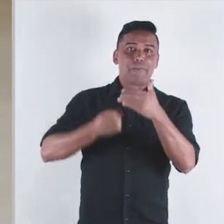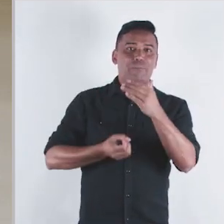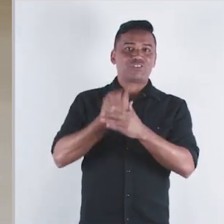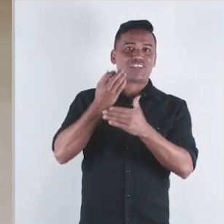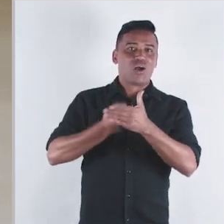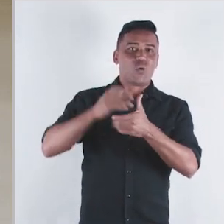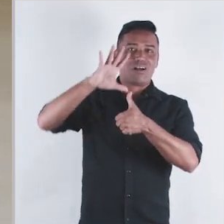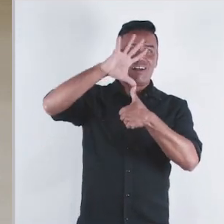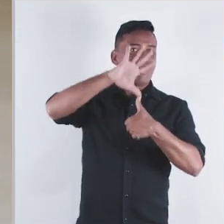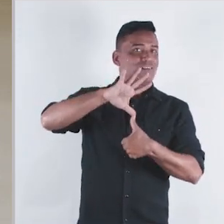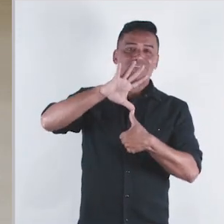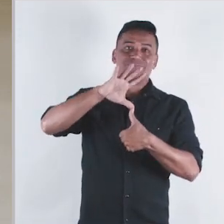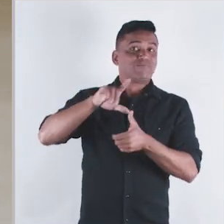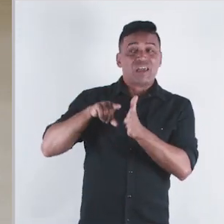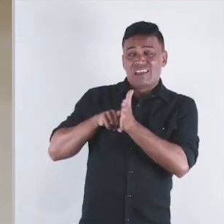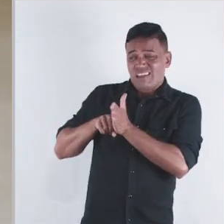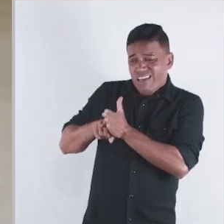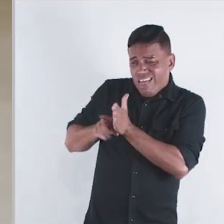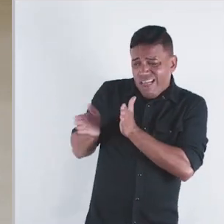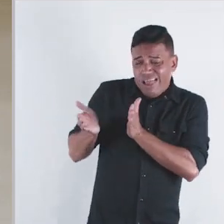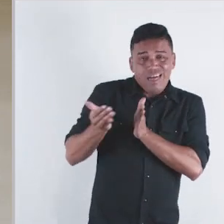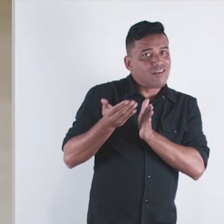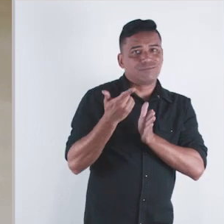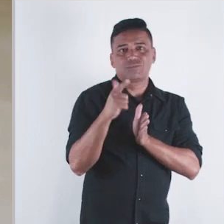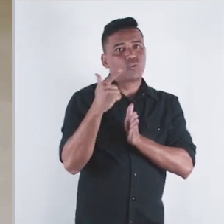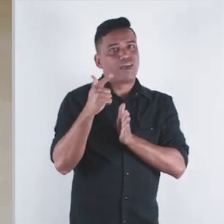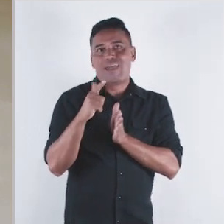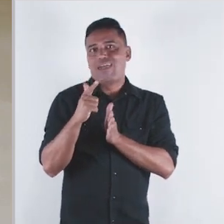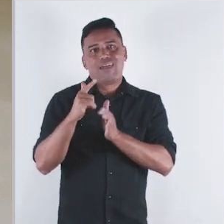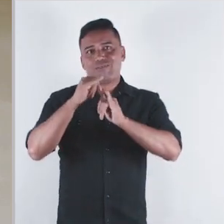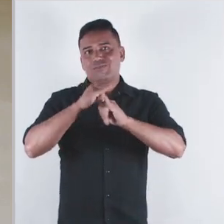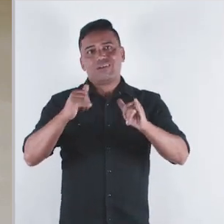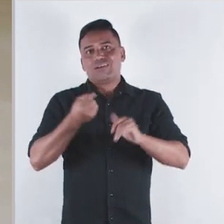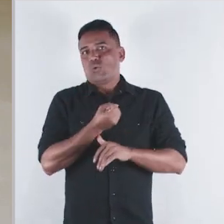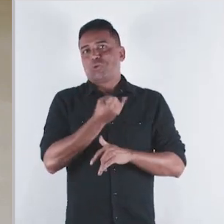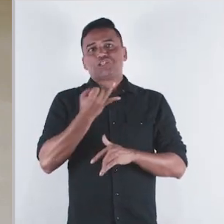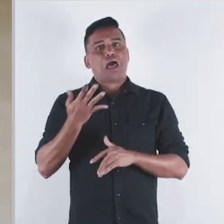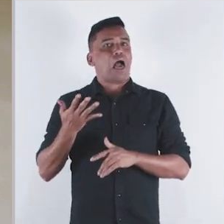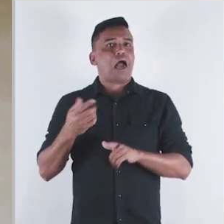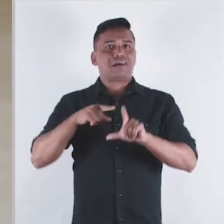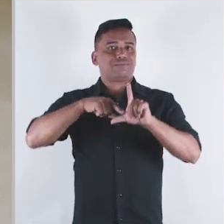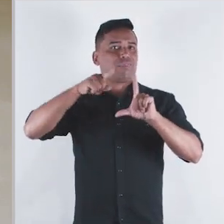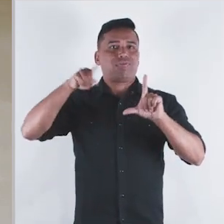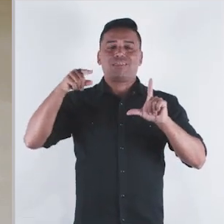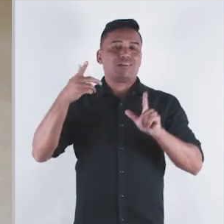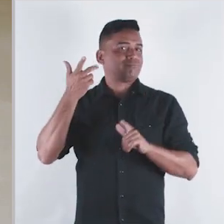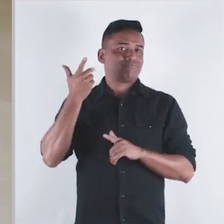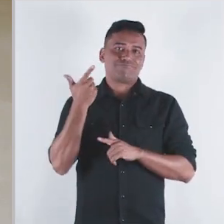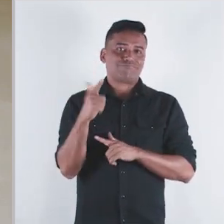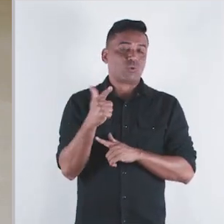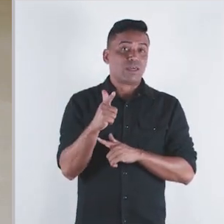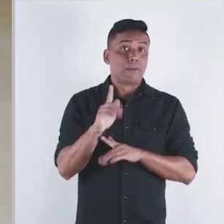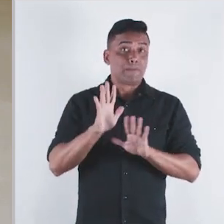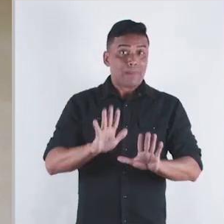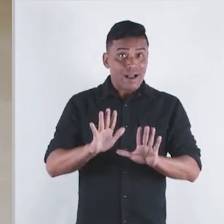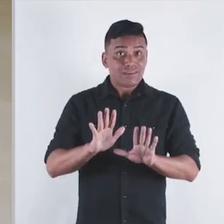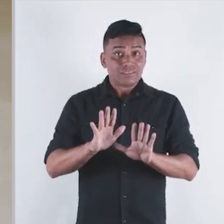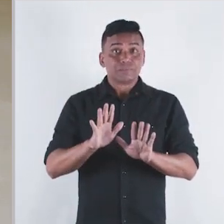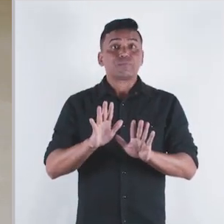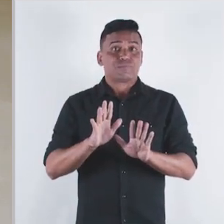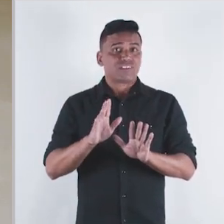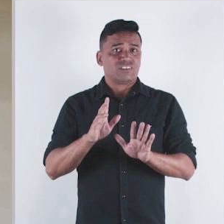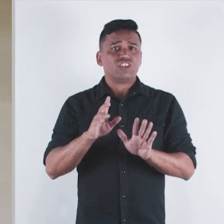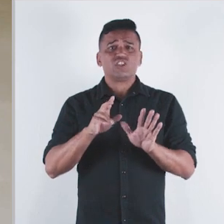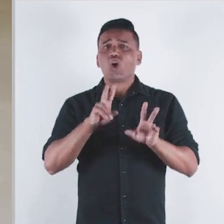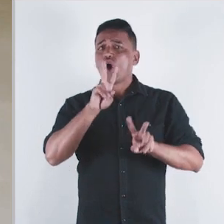tenho dados, né, em termos de quantidade, mas pela fortuna crítica que a gente consulta